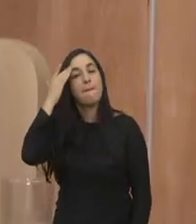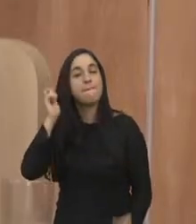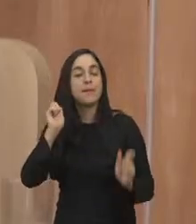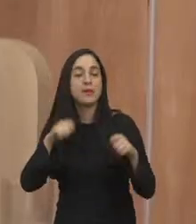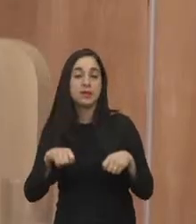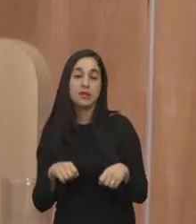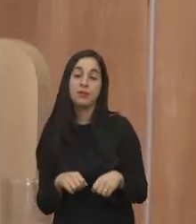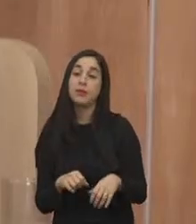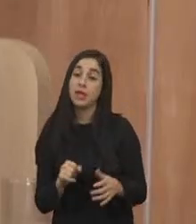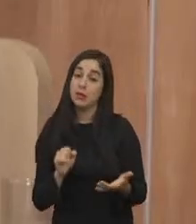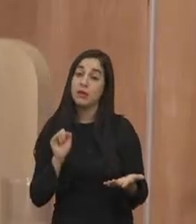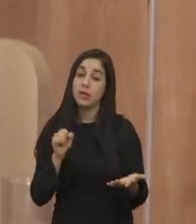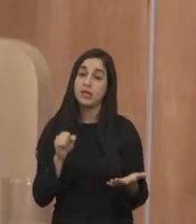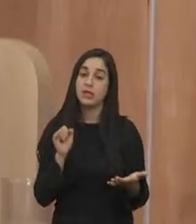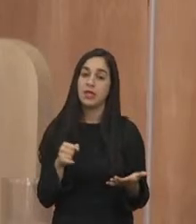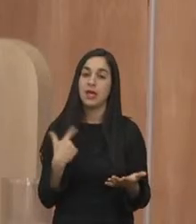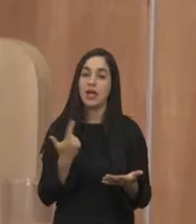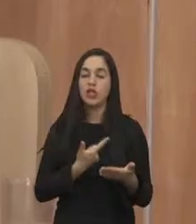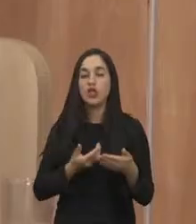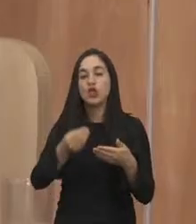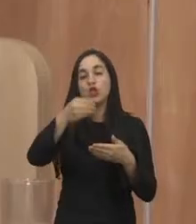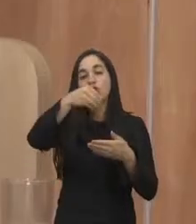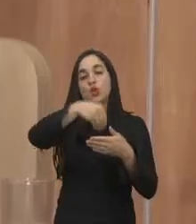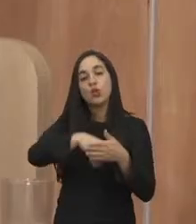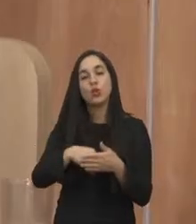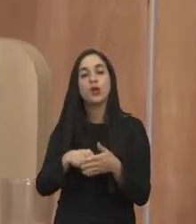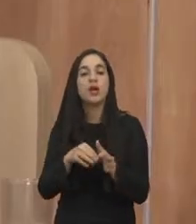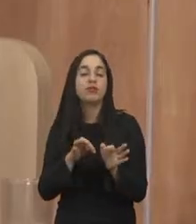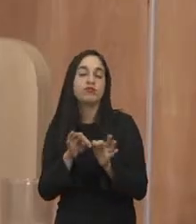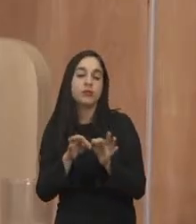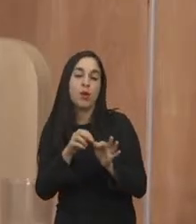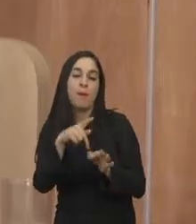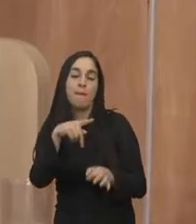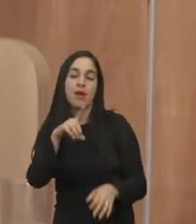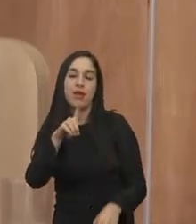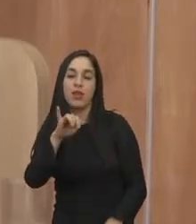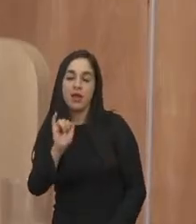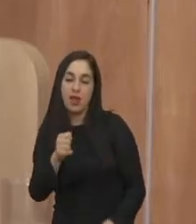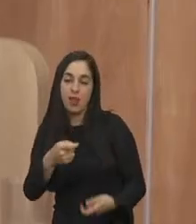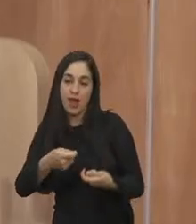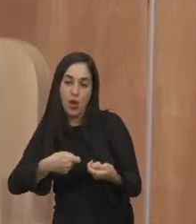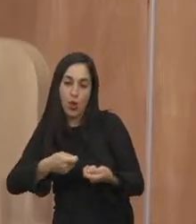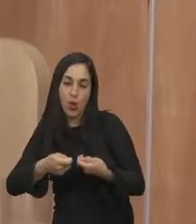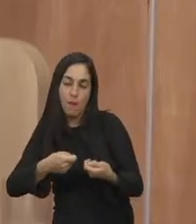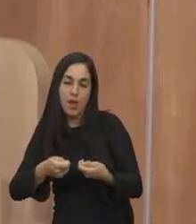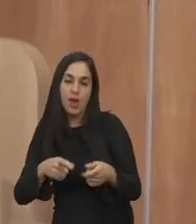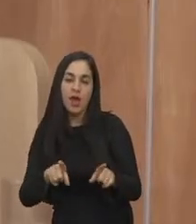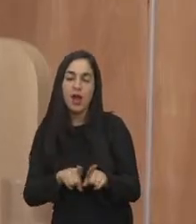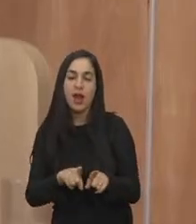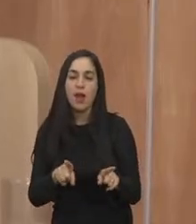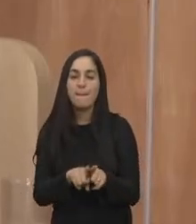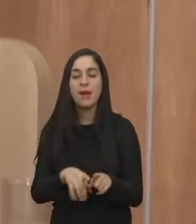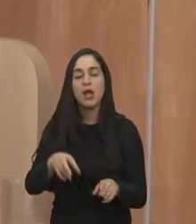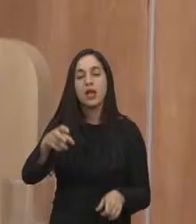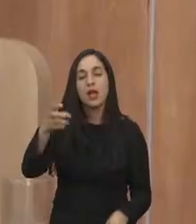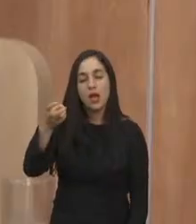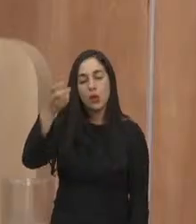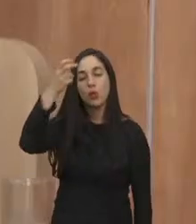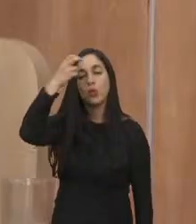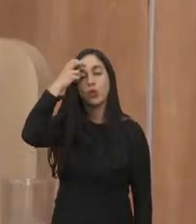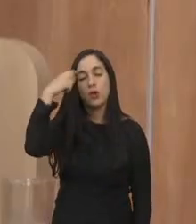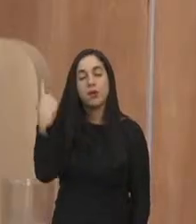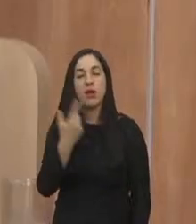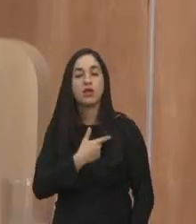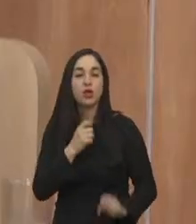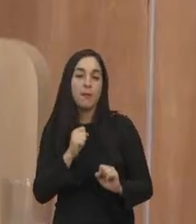sim, a gente vai incluir no PDI essa demanda da economia e essa demanda da cultura, para a gente